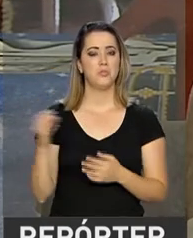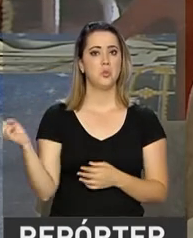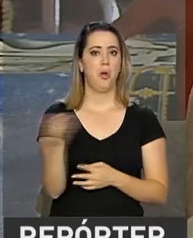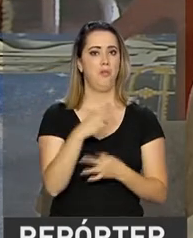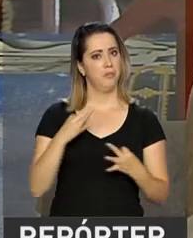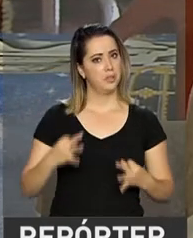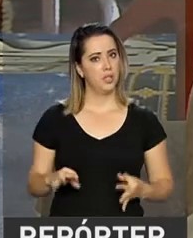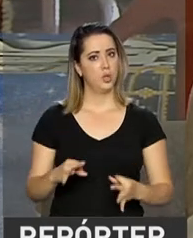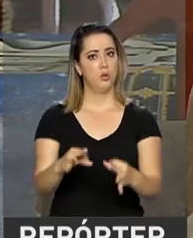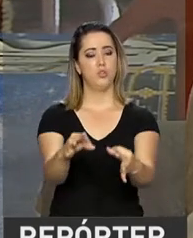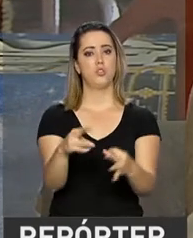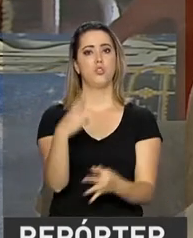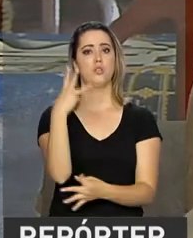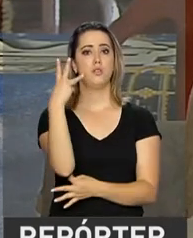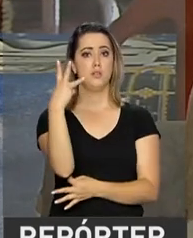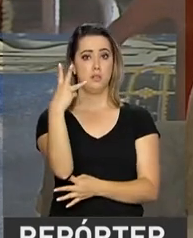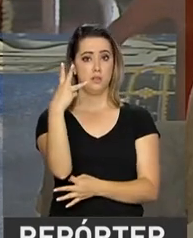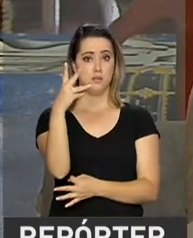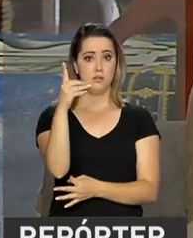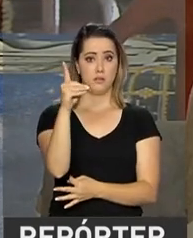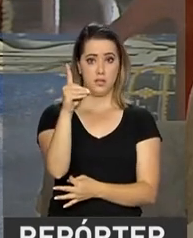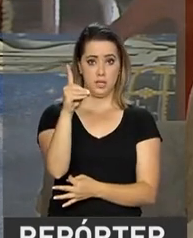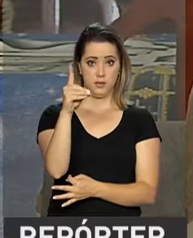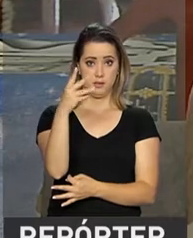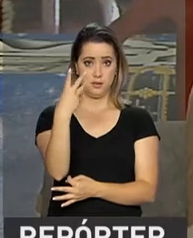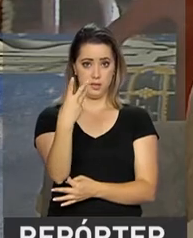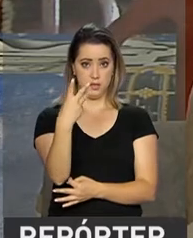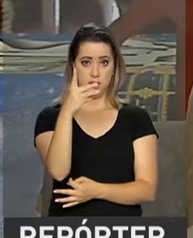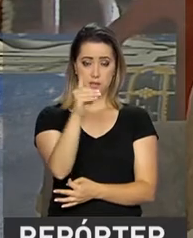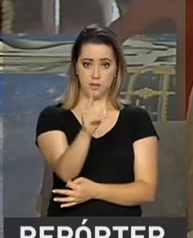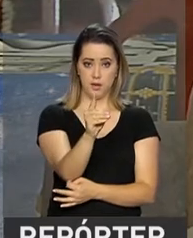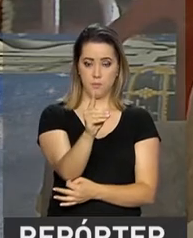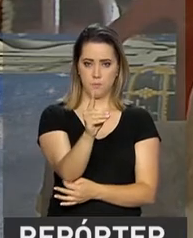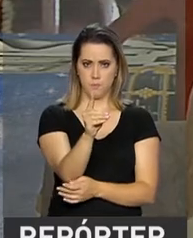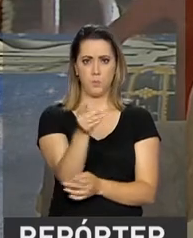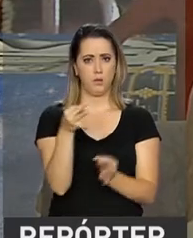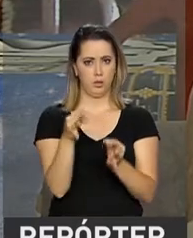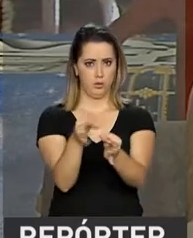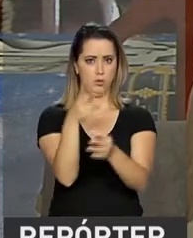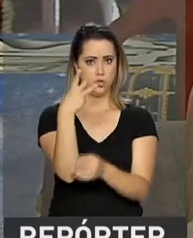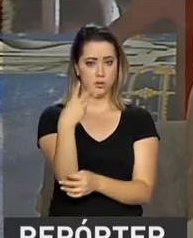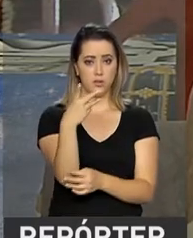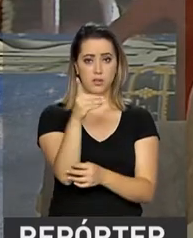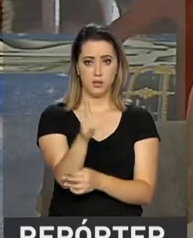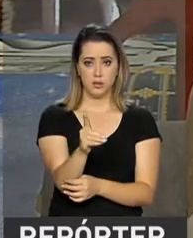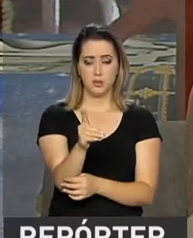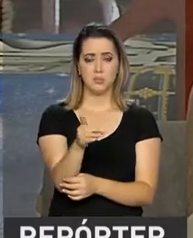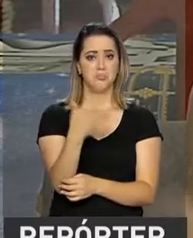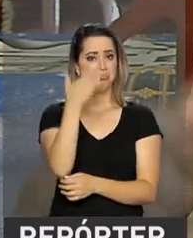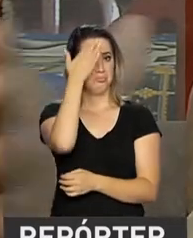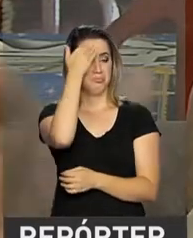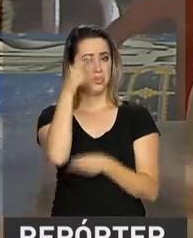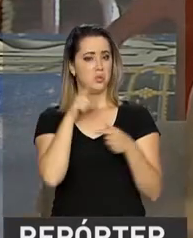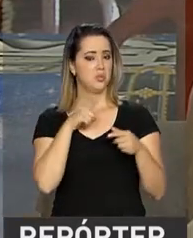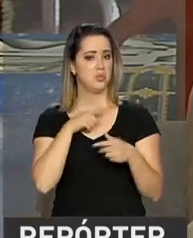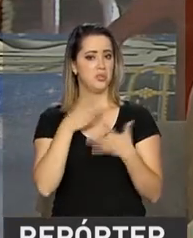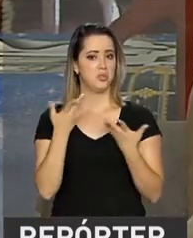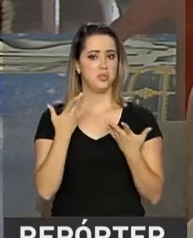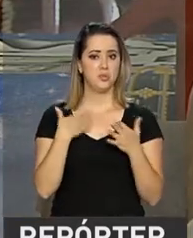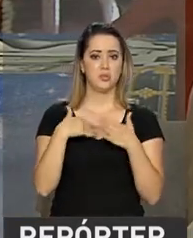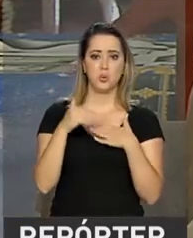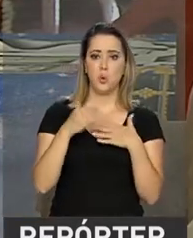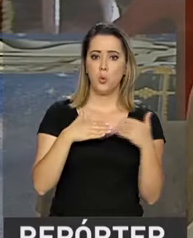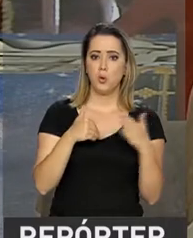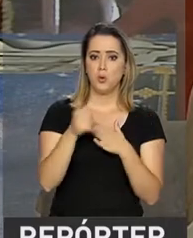tecnologia, como se diz, de ponta, né? E em 3D. E não sei se tem alguma coisa, qualquer